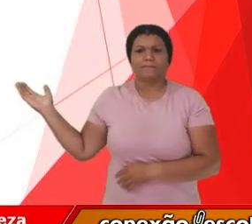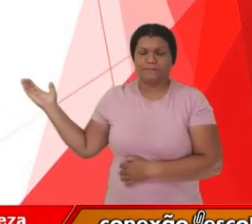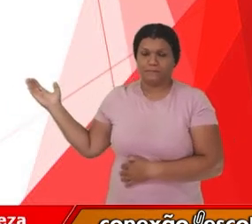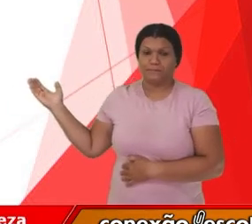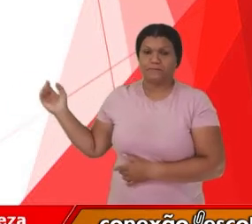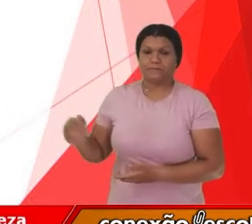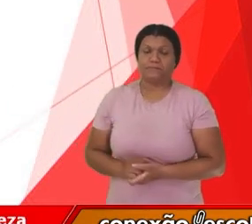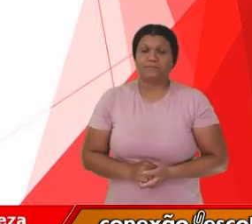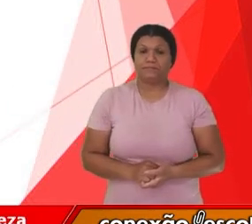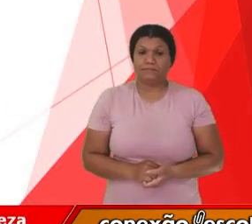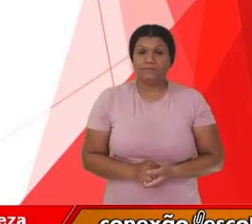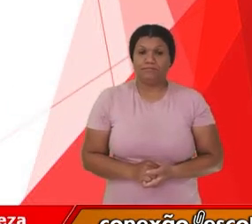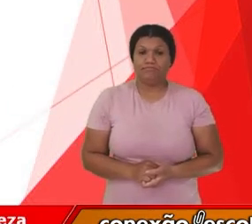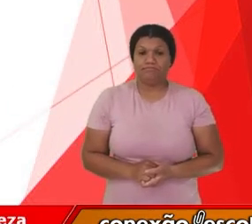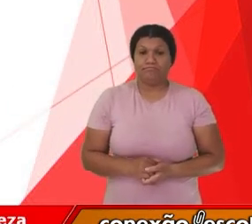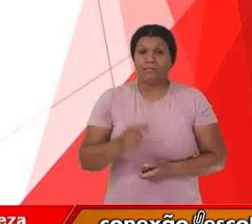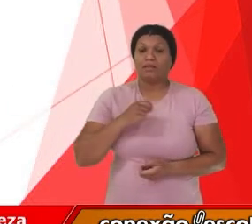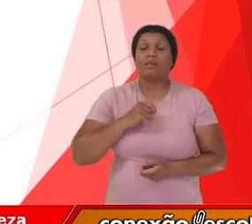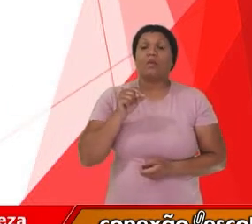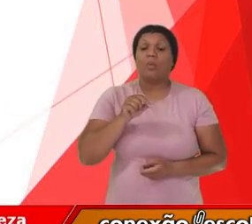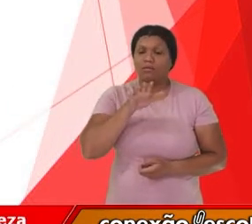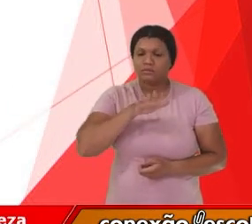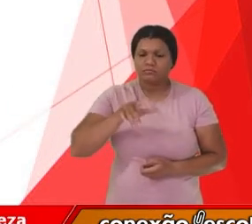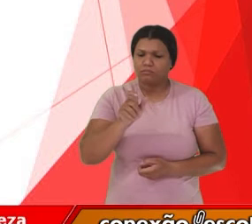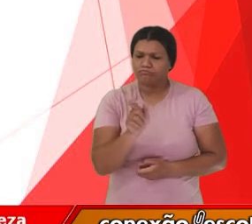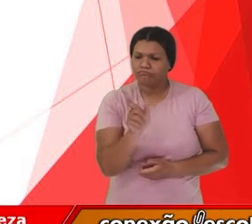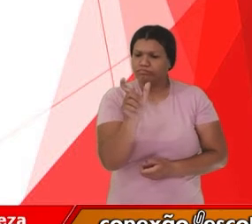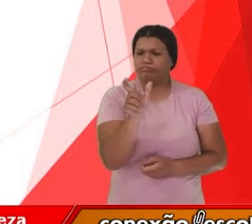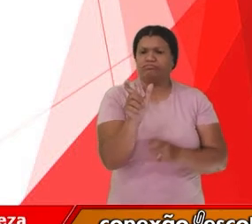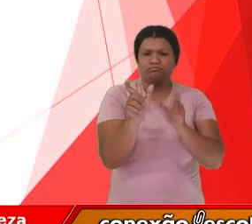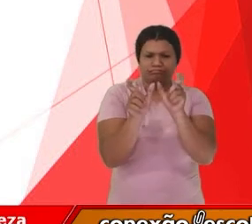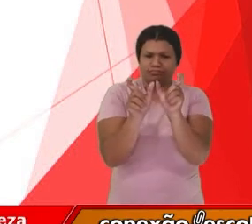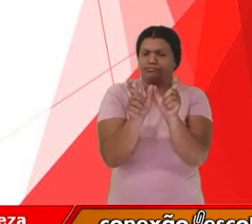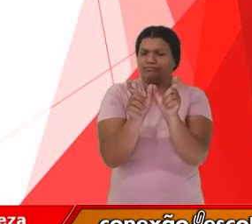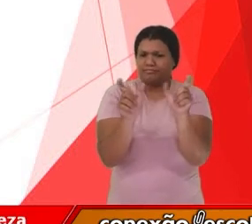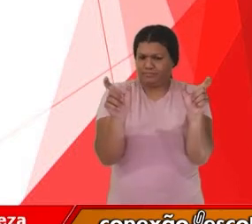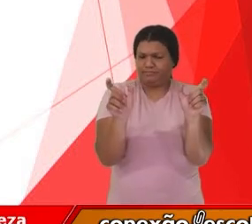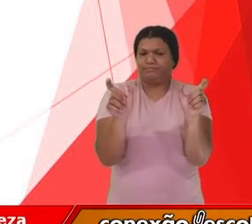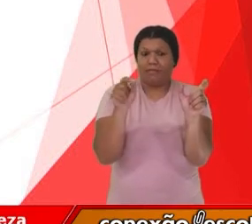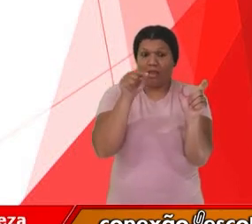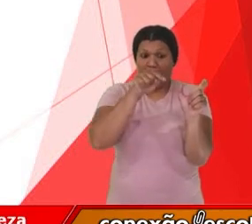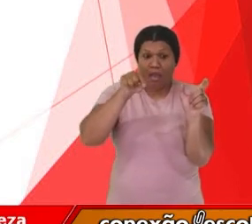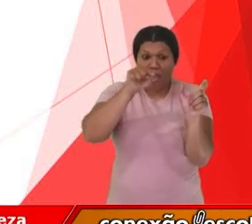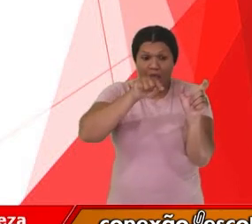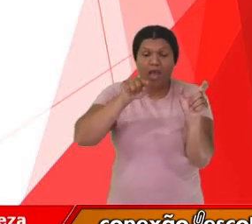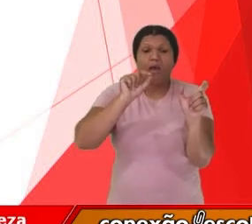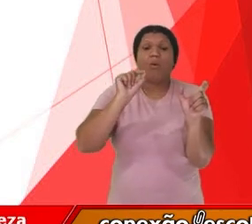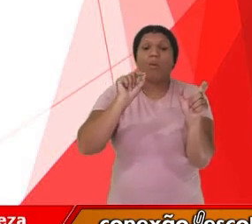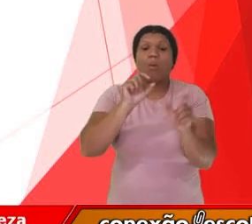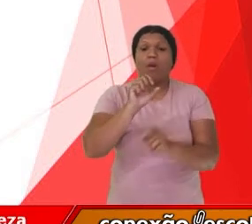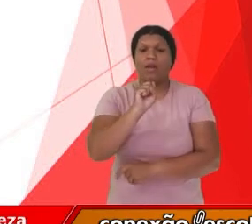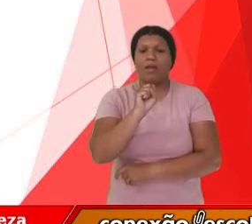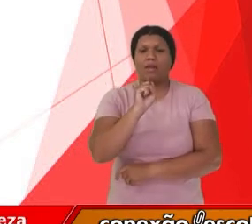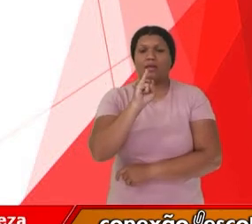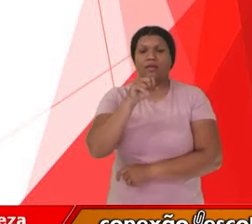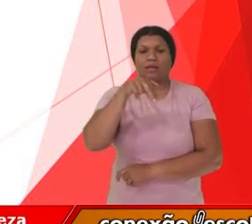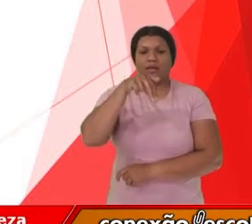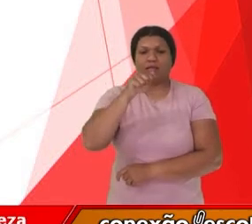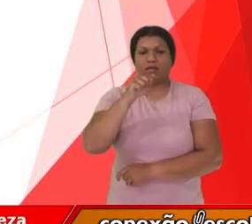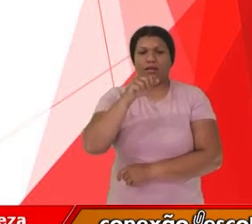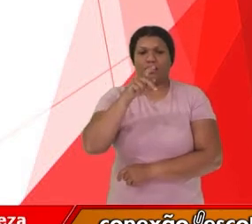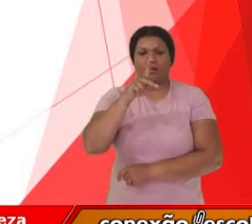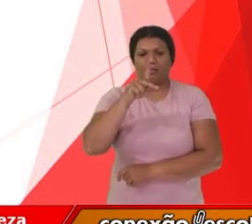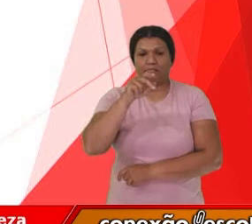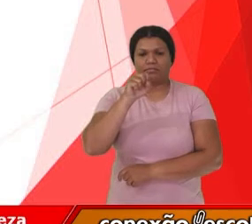neurônios existe um espaço chamado sinapse. E essa sinapse é justamente o local na qual há a